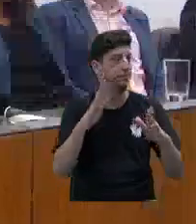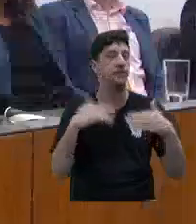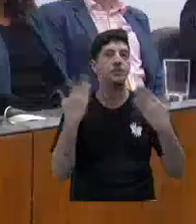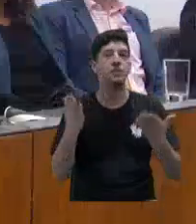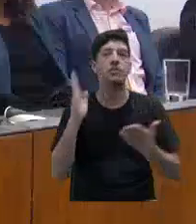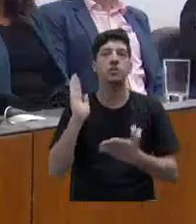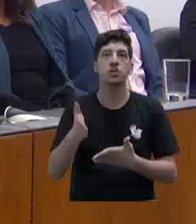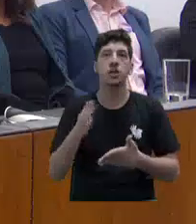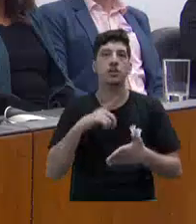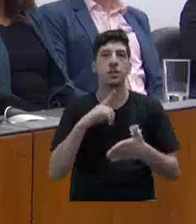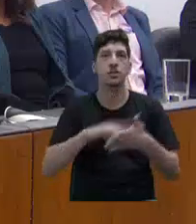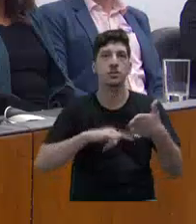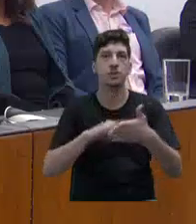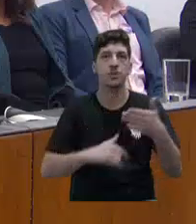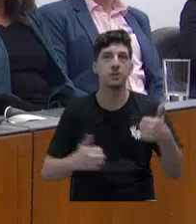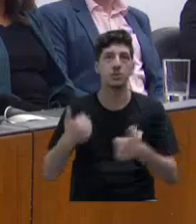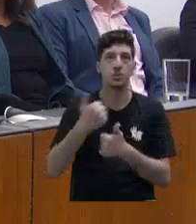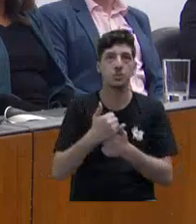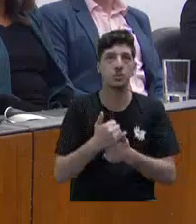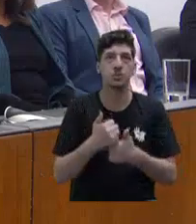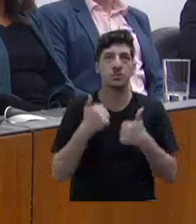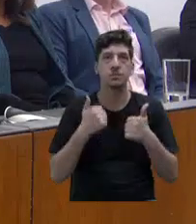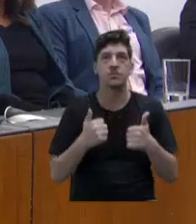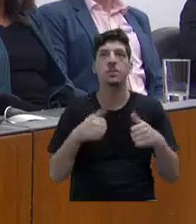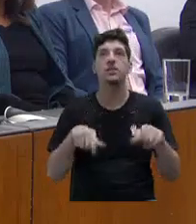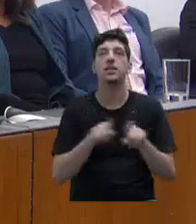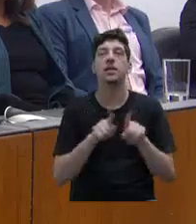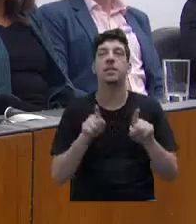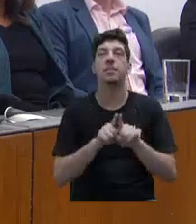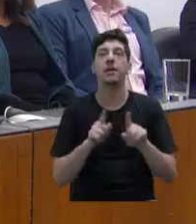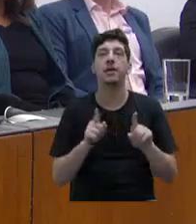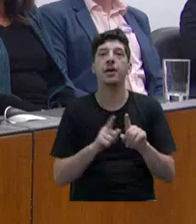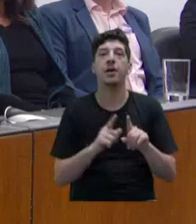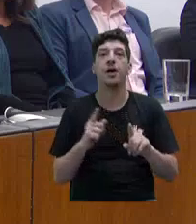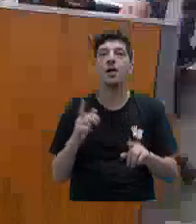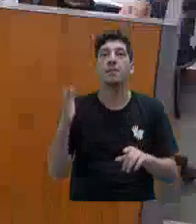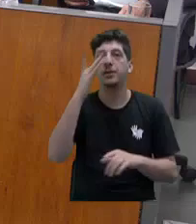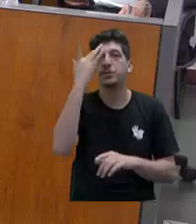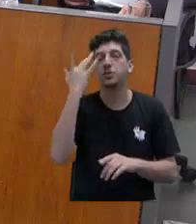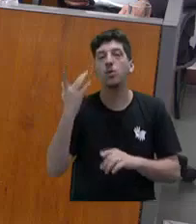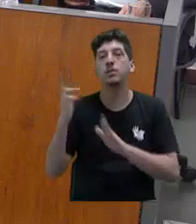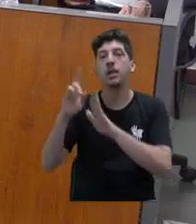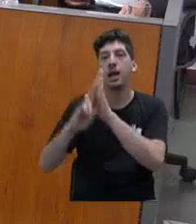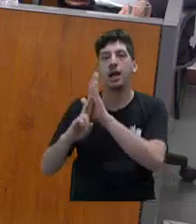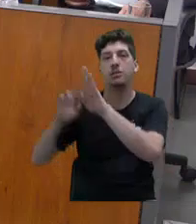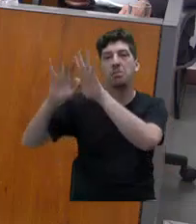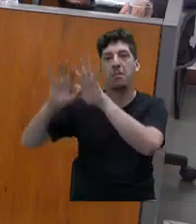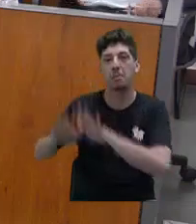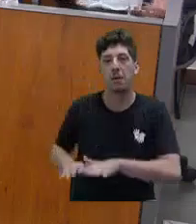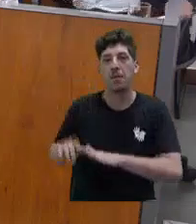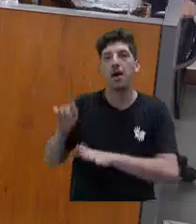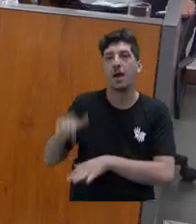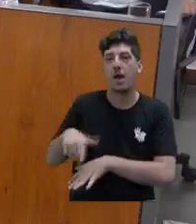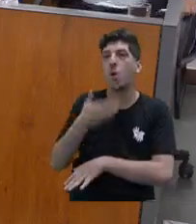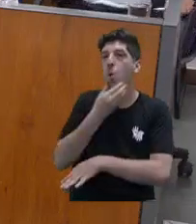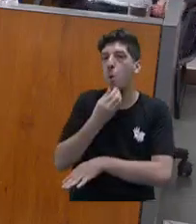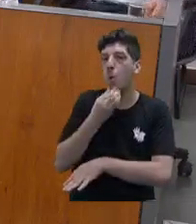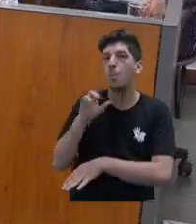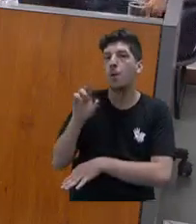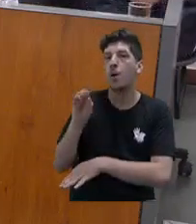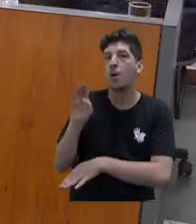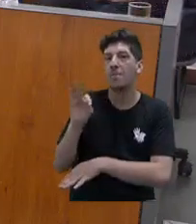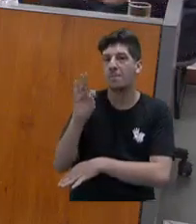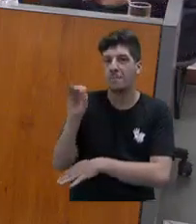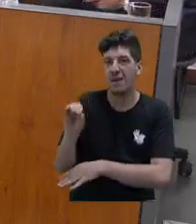o substitutivo. Tá, e o relator é justamente o nosso deputado Roberto Andrade. Viu? Para encaminhar